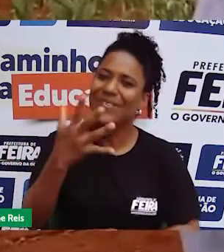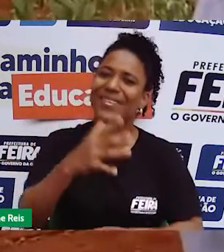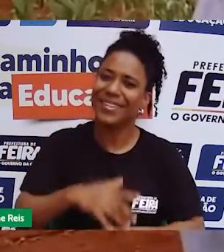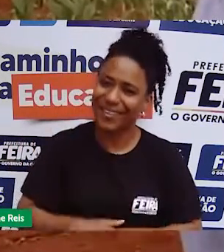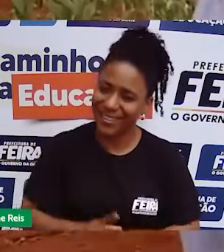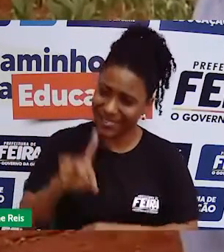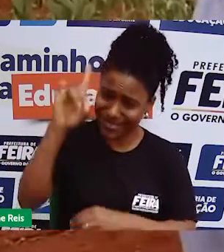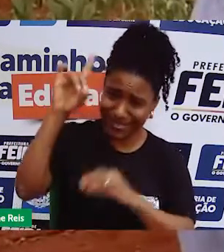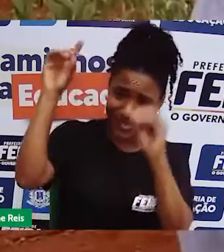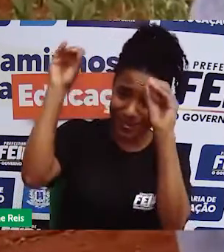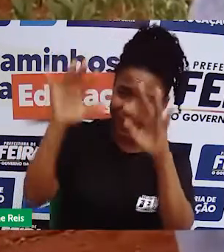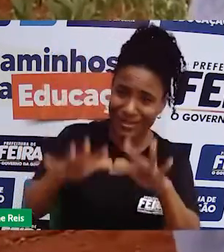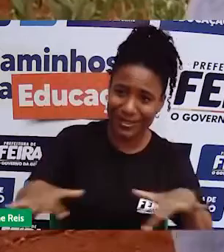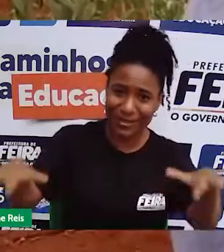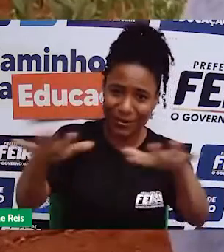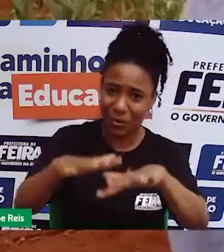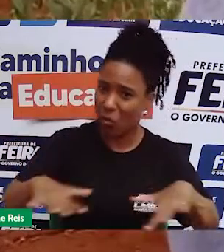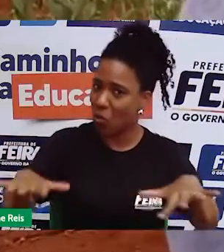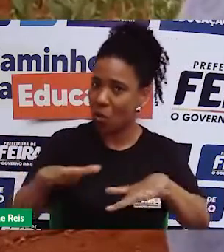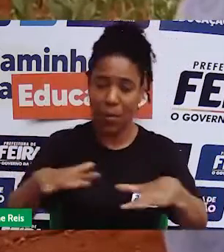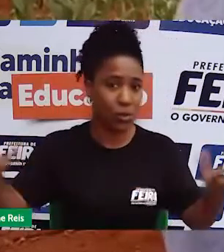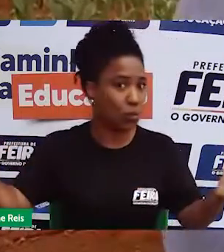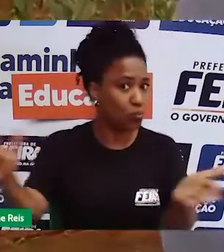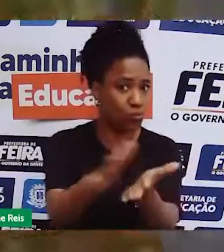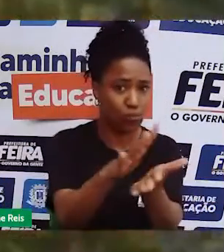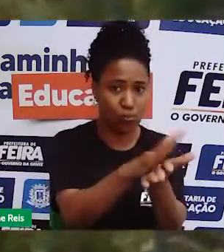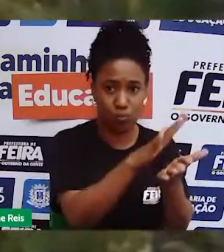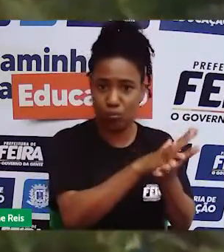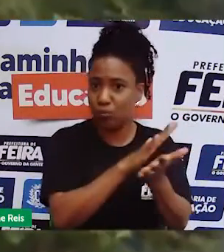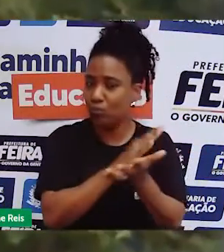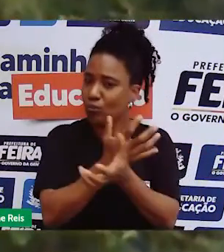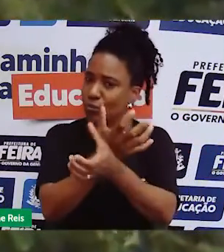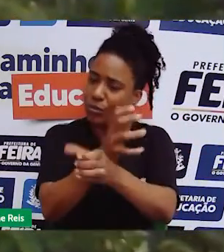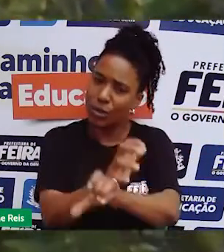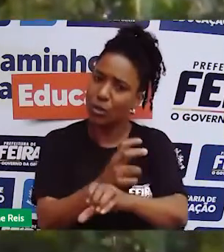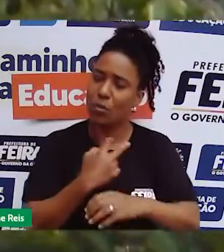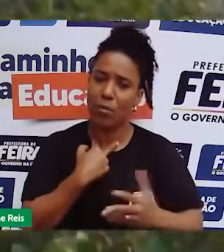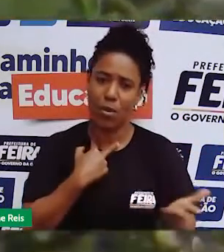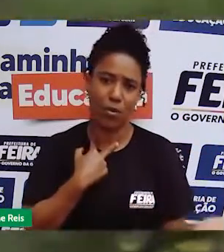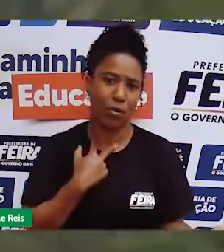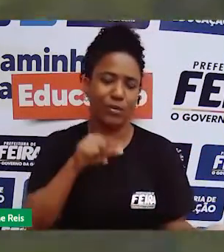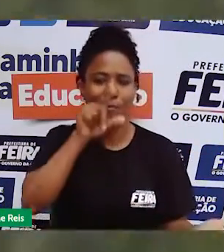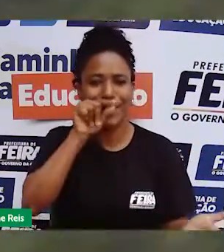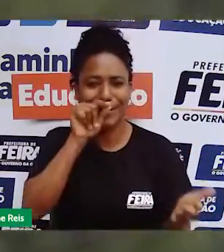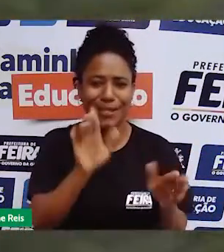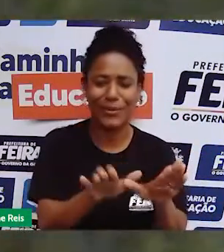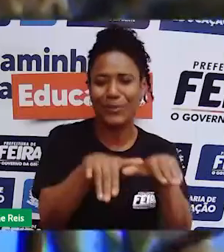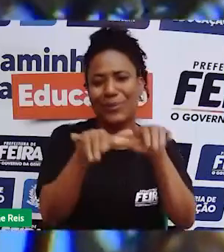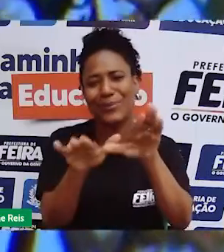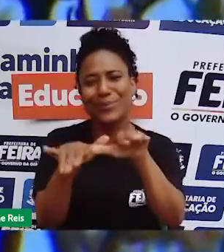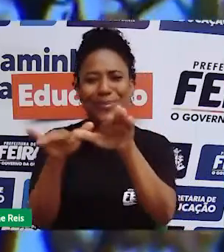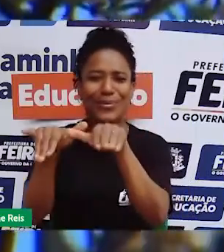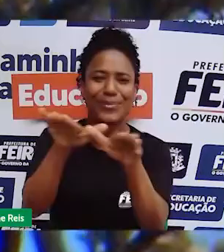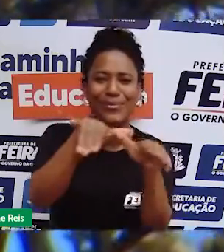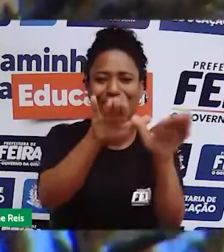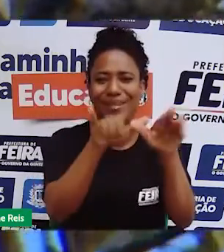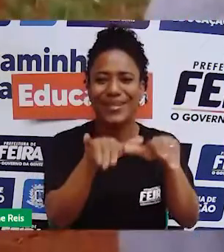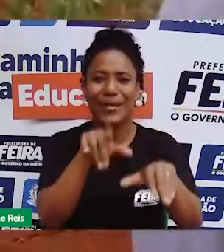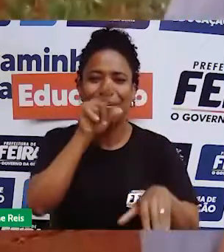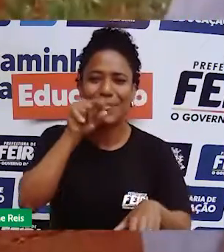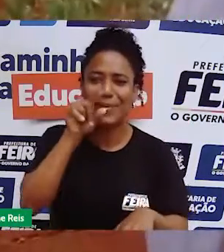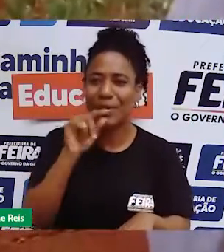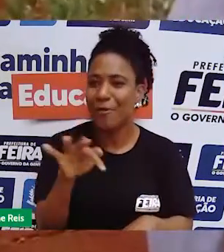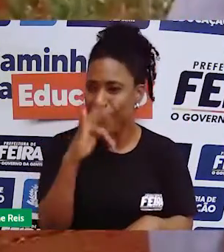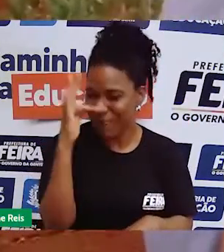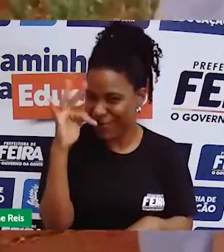Deus que deixou. Não pode acabar tudo de vez não, né não? Os bichinhos, os passarinhos, tudo alegre, cantando, flor, que tem